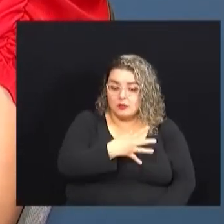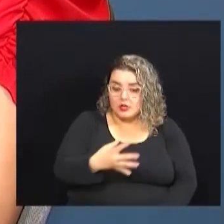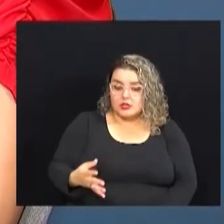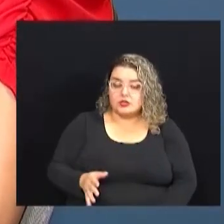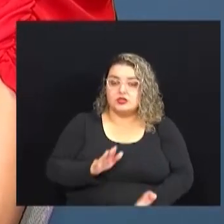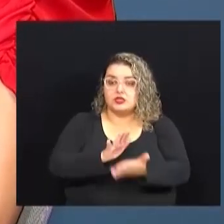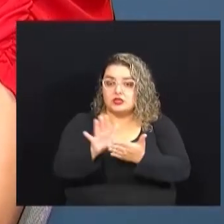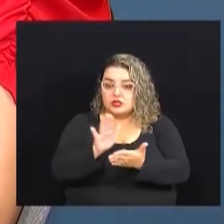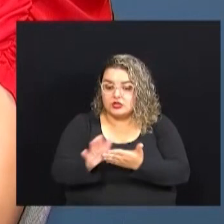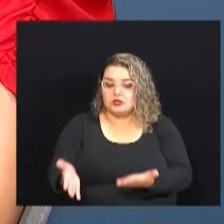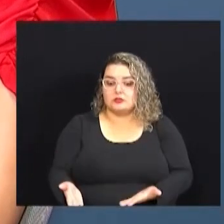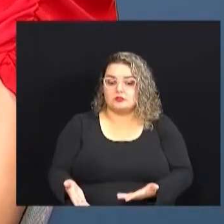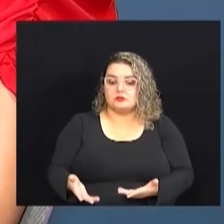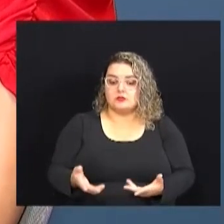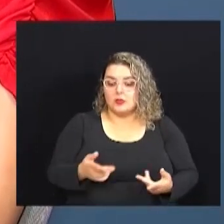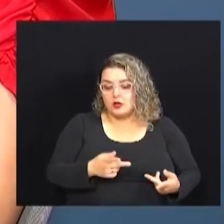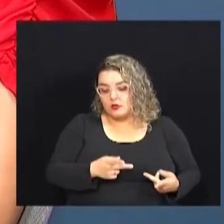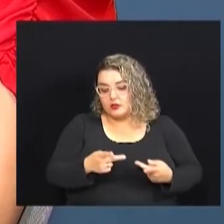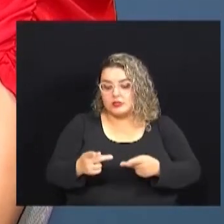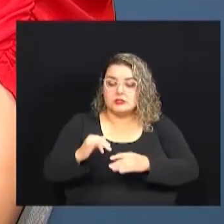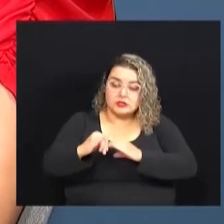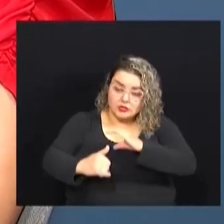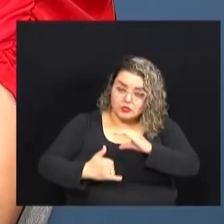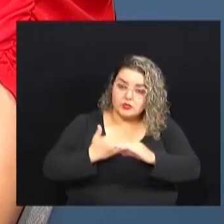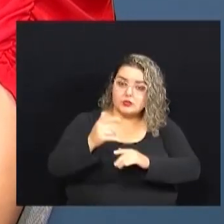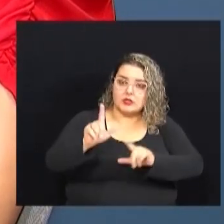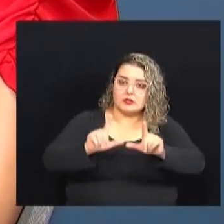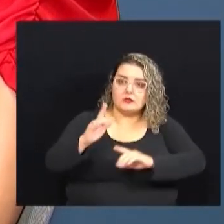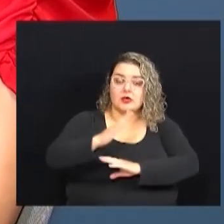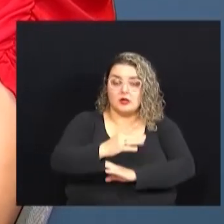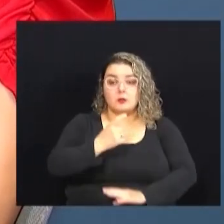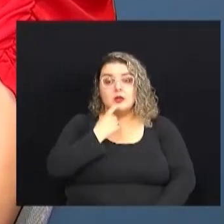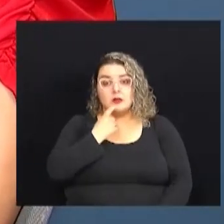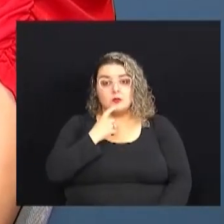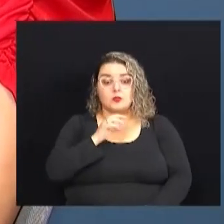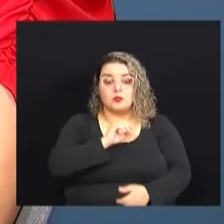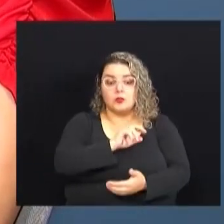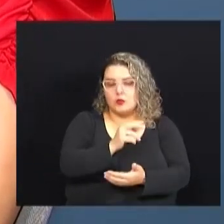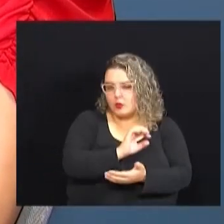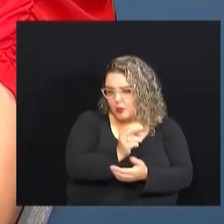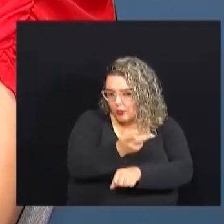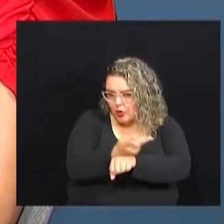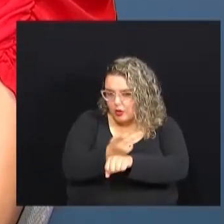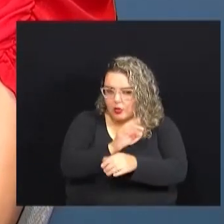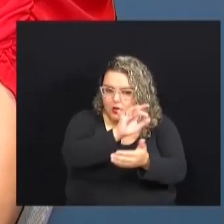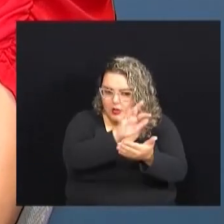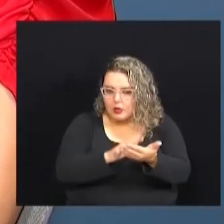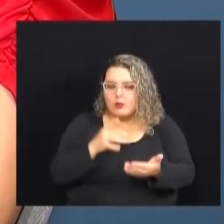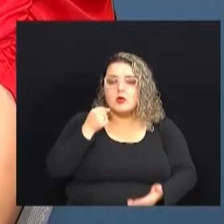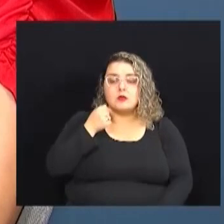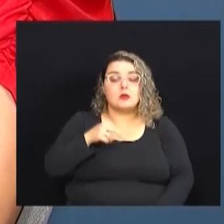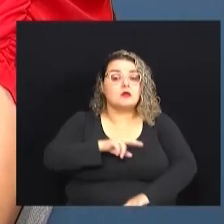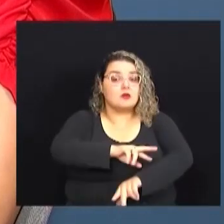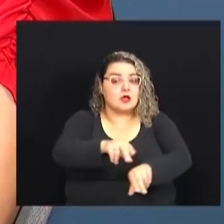de gastos. Visita aí o YouTube da TV Câmara Campinas, procura lá o Na Ponta do Lápis, que vai ter muita dica